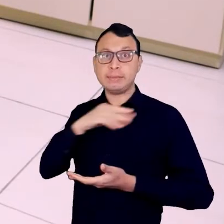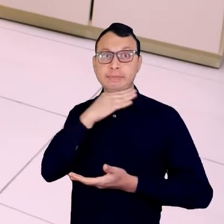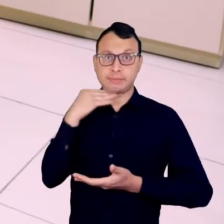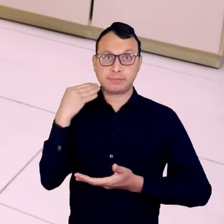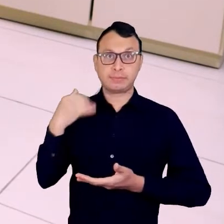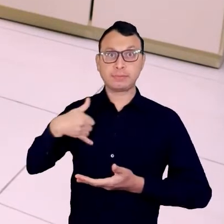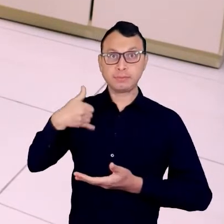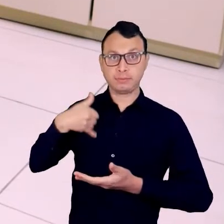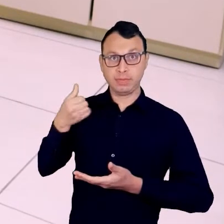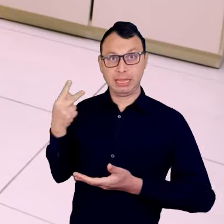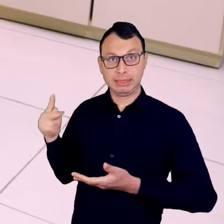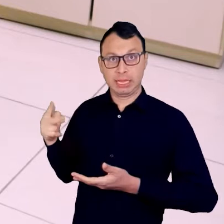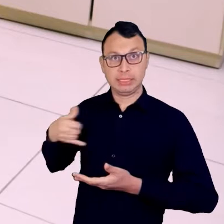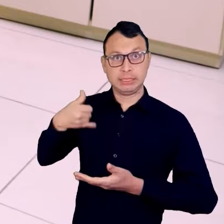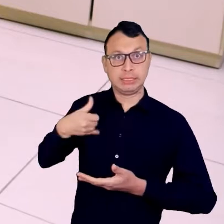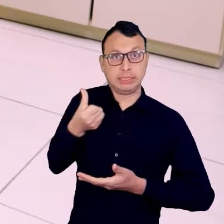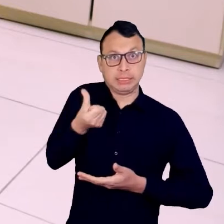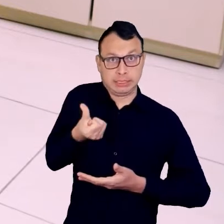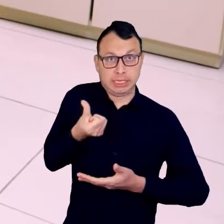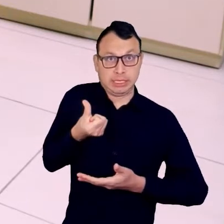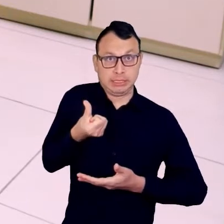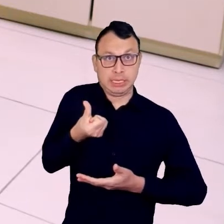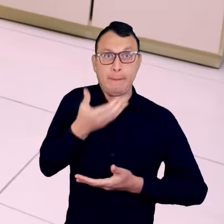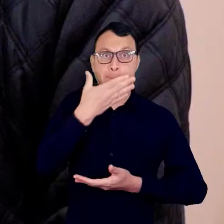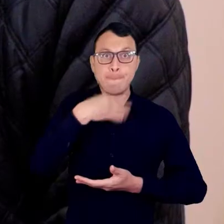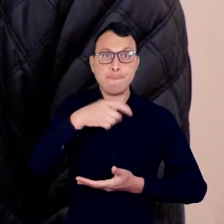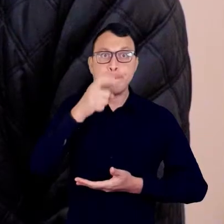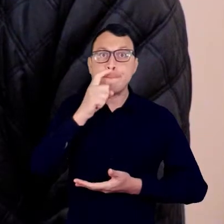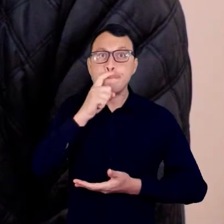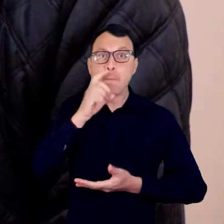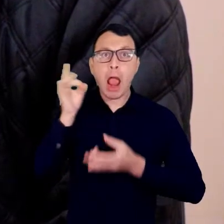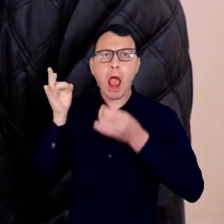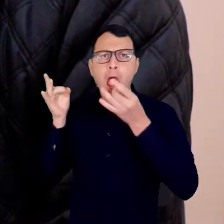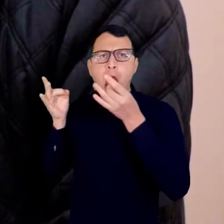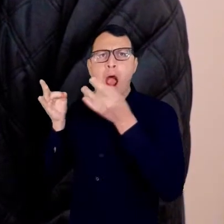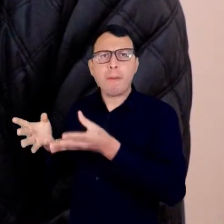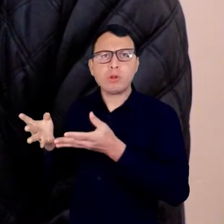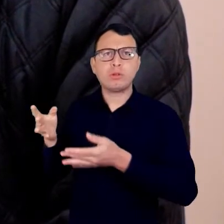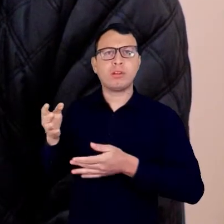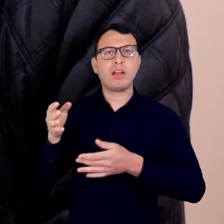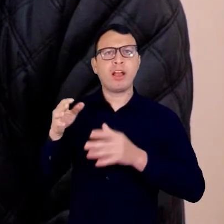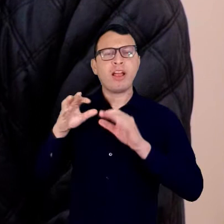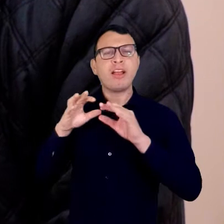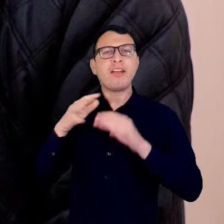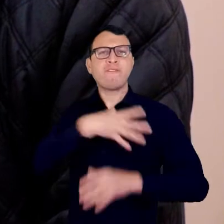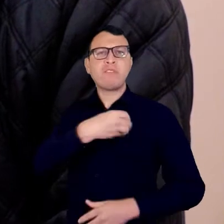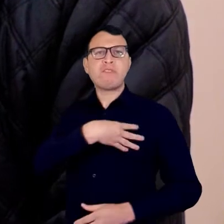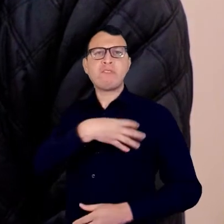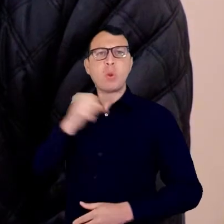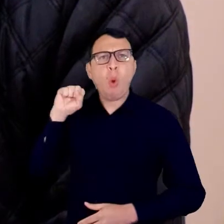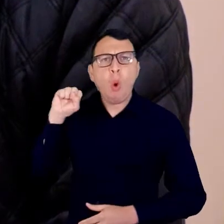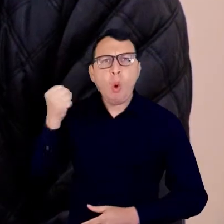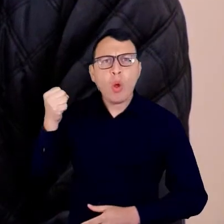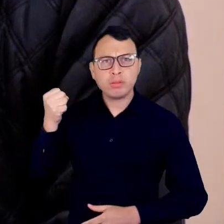6 anos. Daí o pai dela começou a abandonar os filhos, eram 8 filhos, aí a gente tinha muito